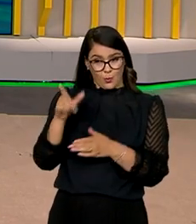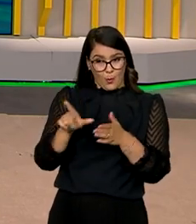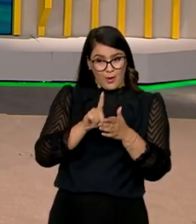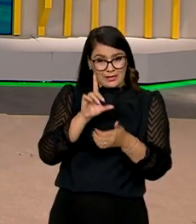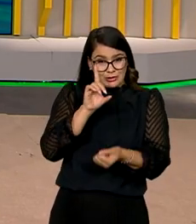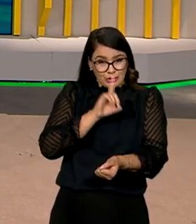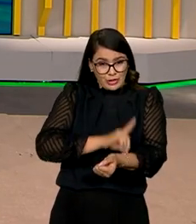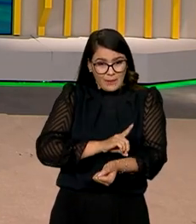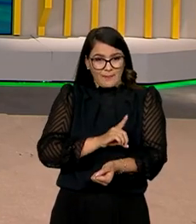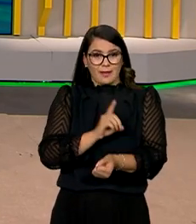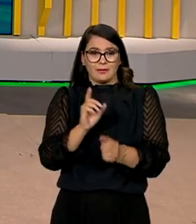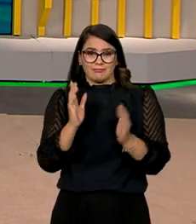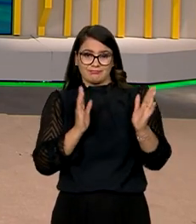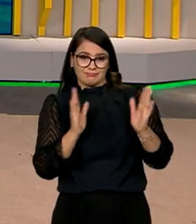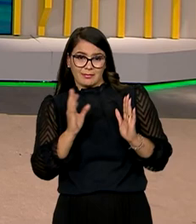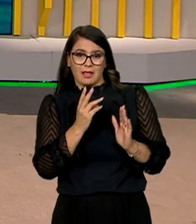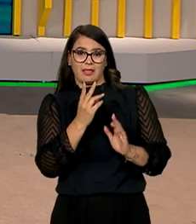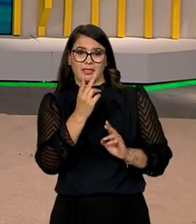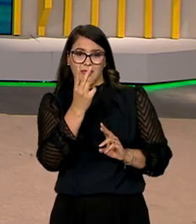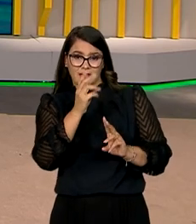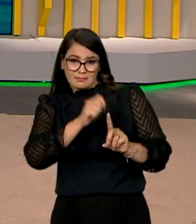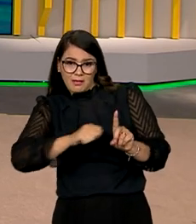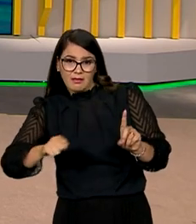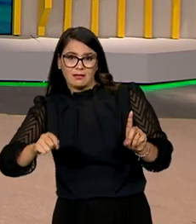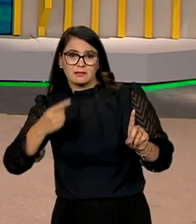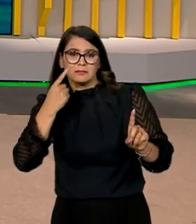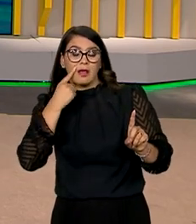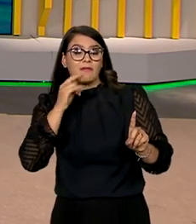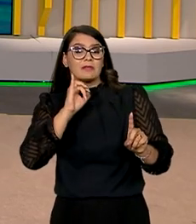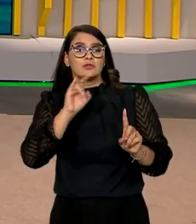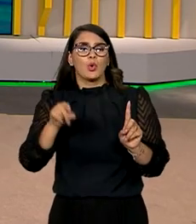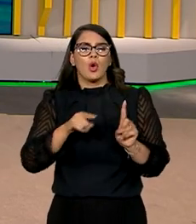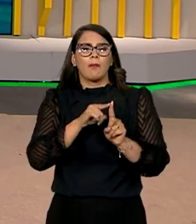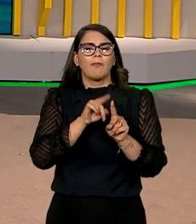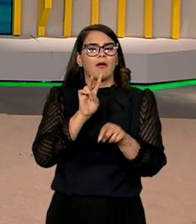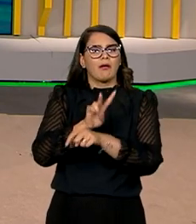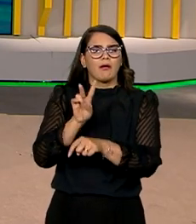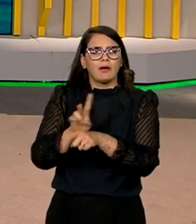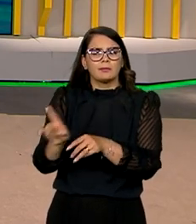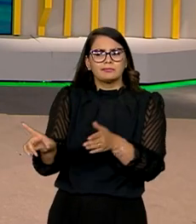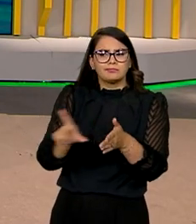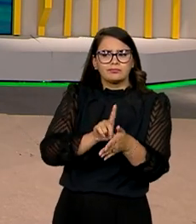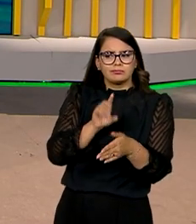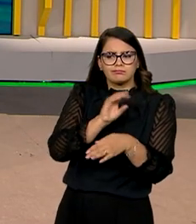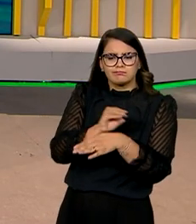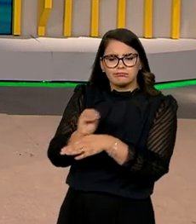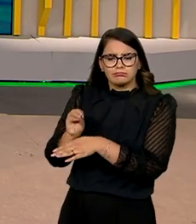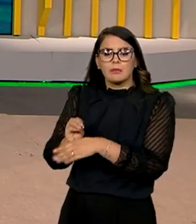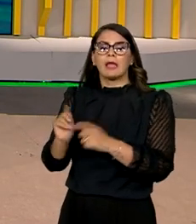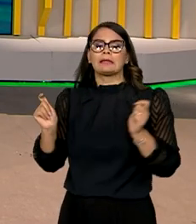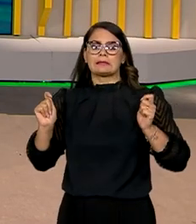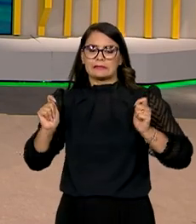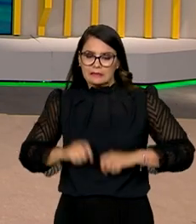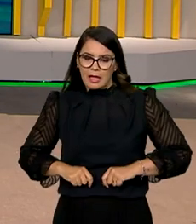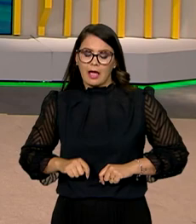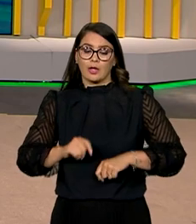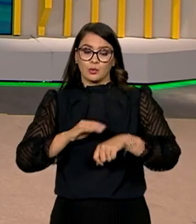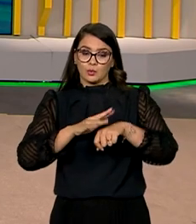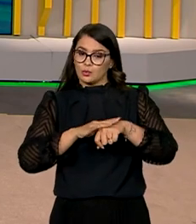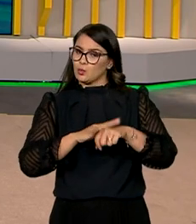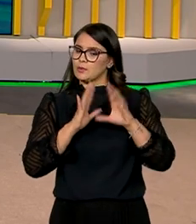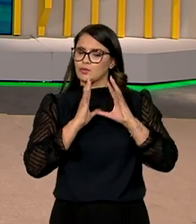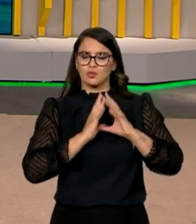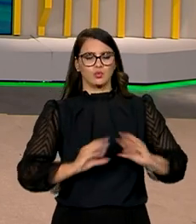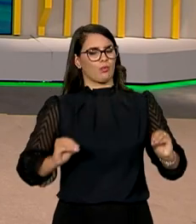um período de 3 meses. O objetivo é verificar se as medidas preventivas adotadas são suficientes para que a doença não